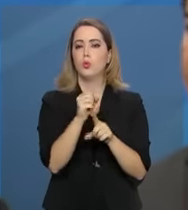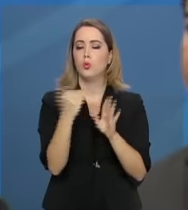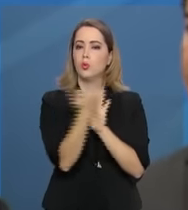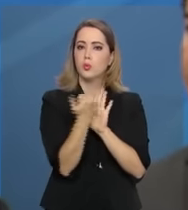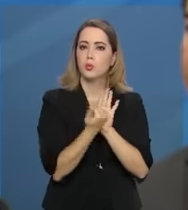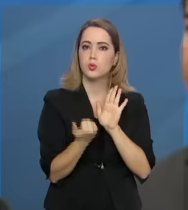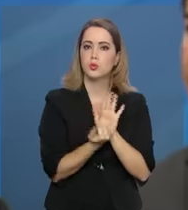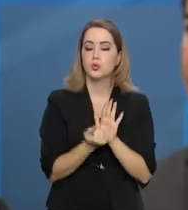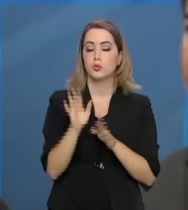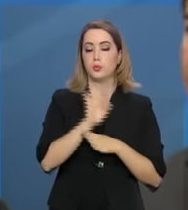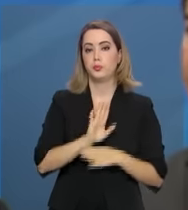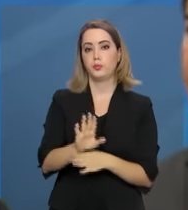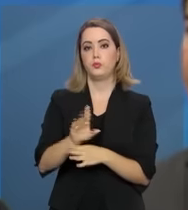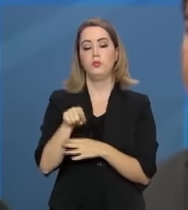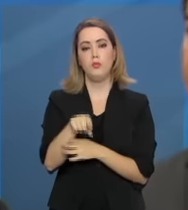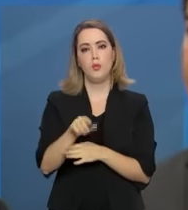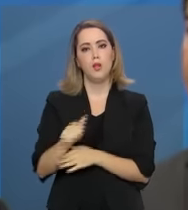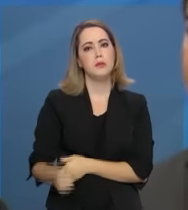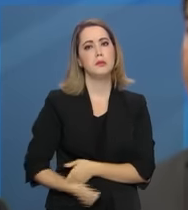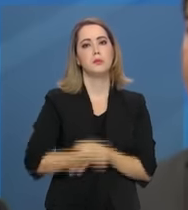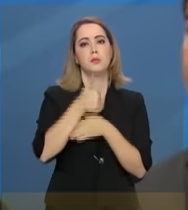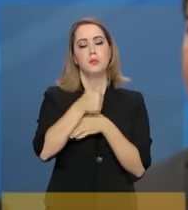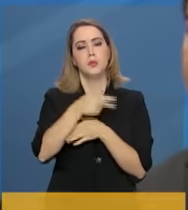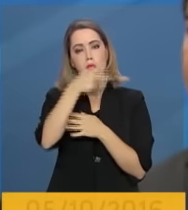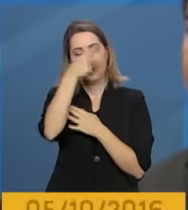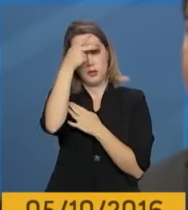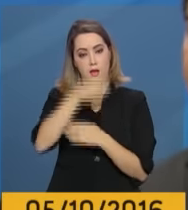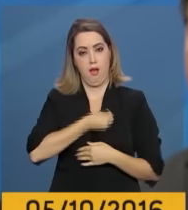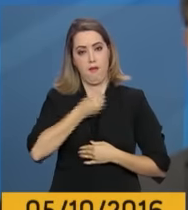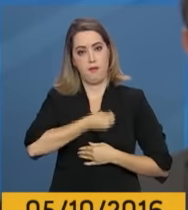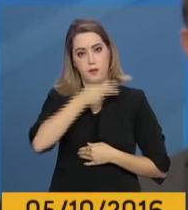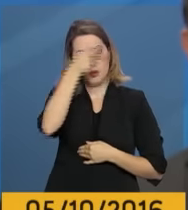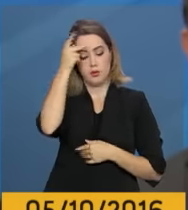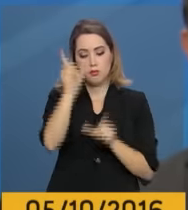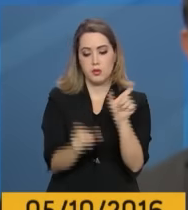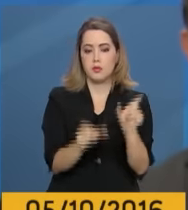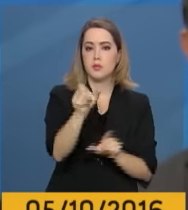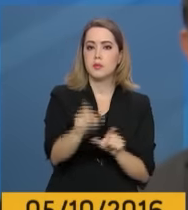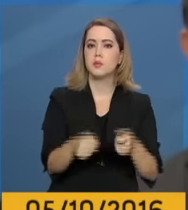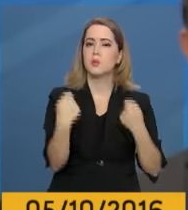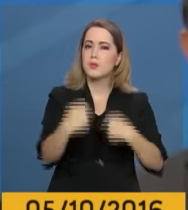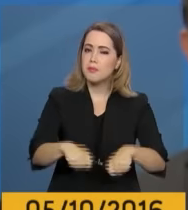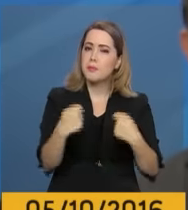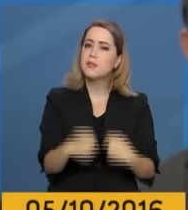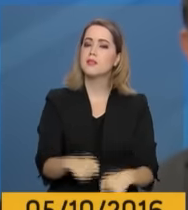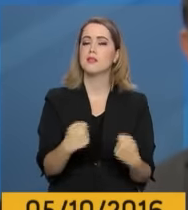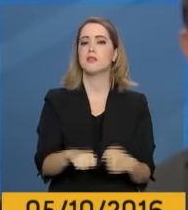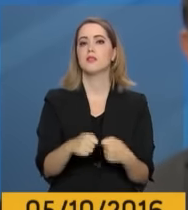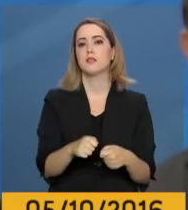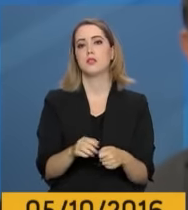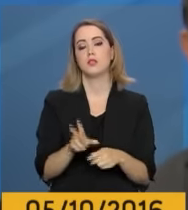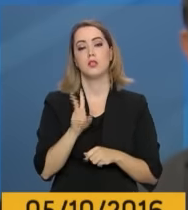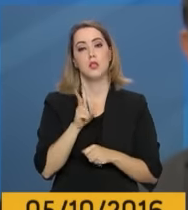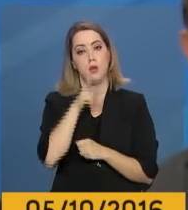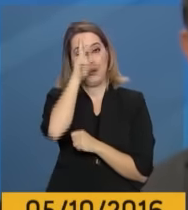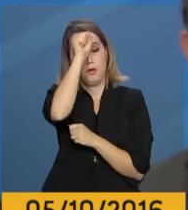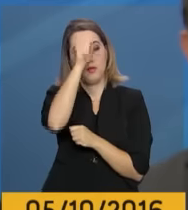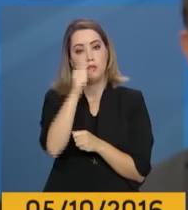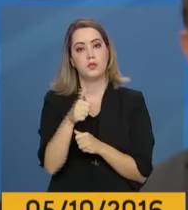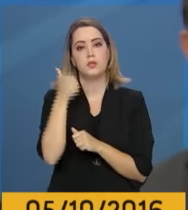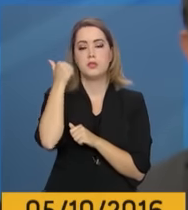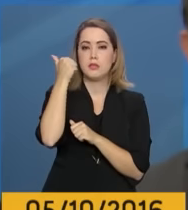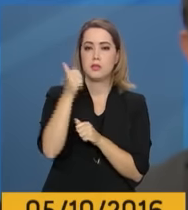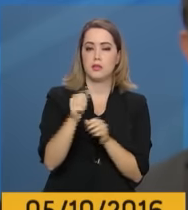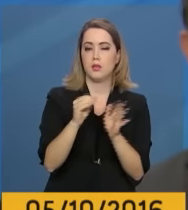melhorar a qualidade de vida das populações mais necessitadas, fortalecendo o impacto de programas fundamentais como o programa Bolsa